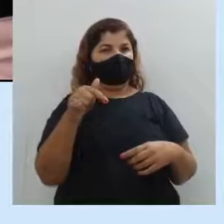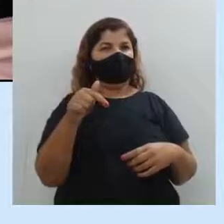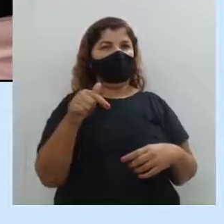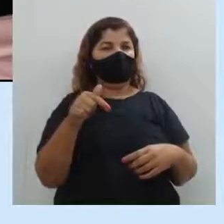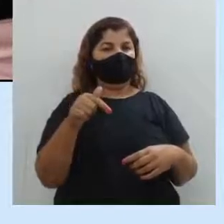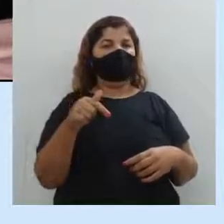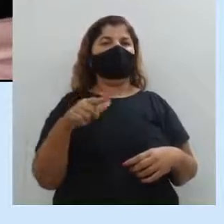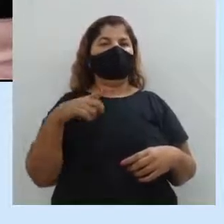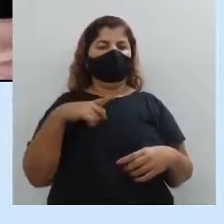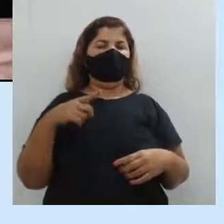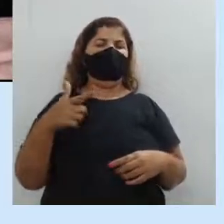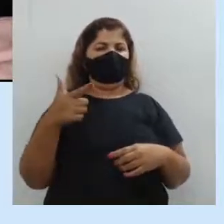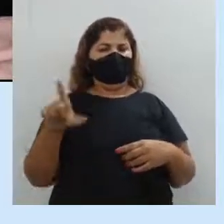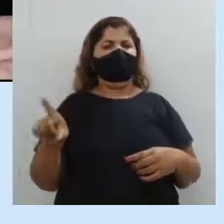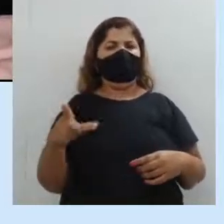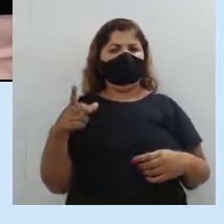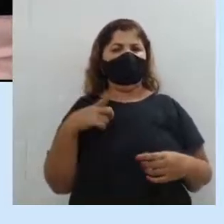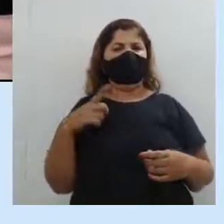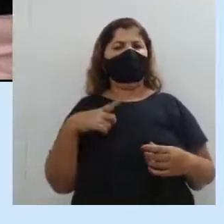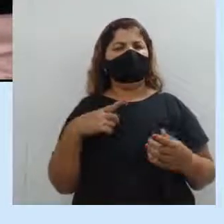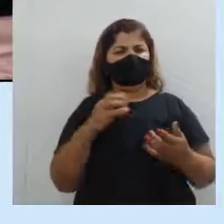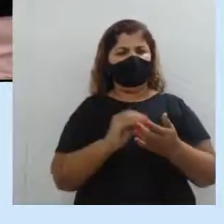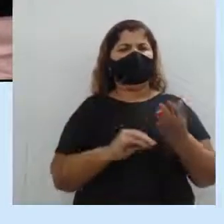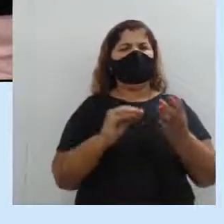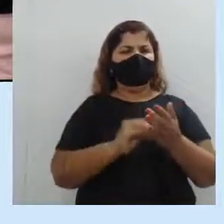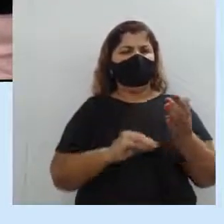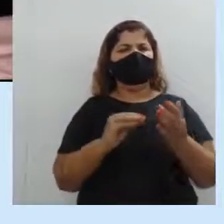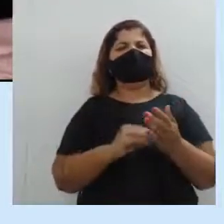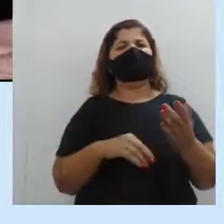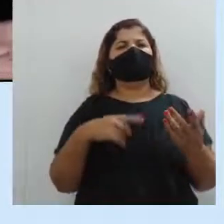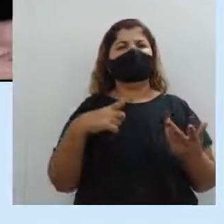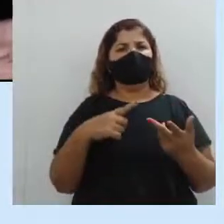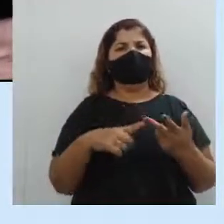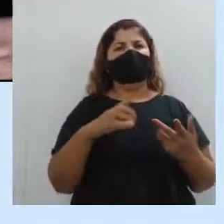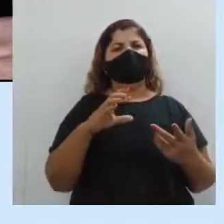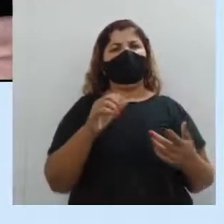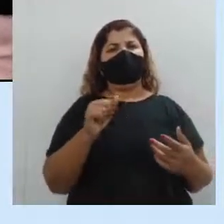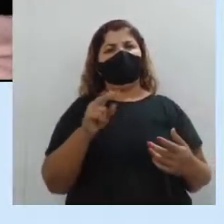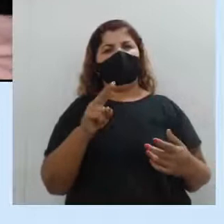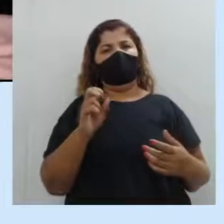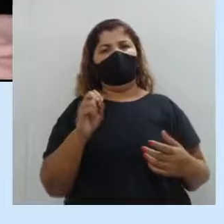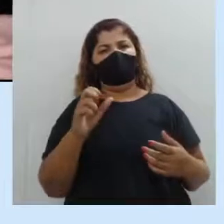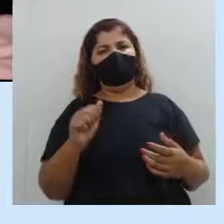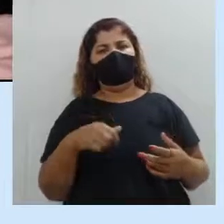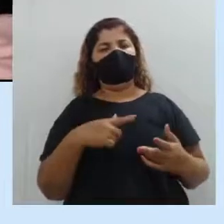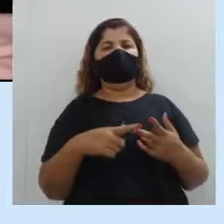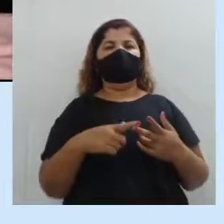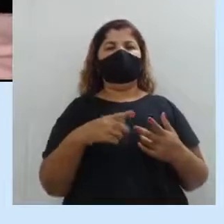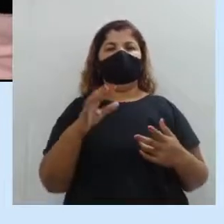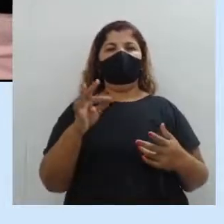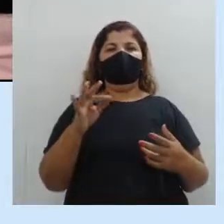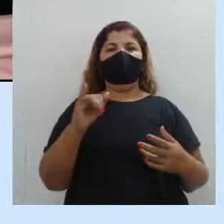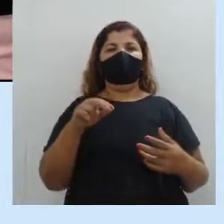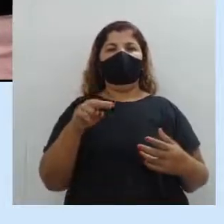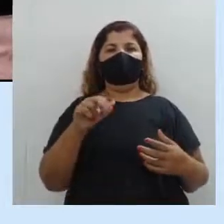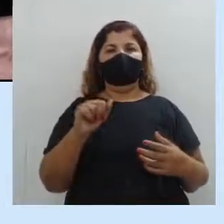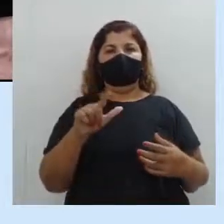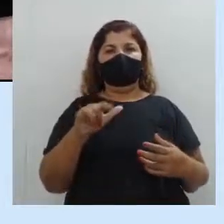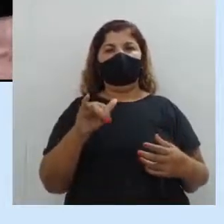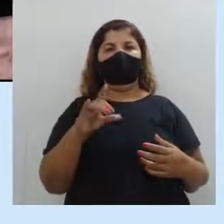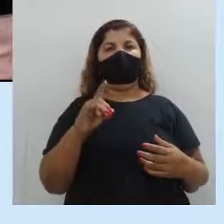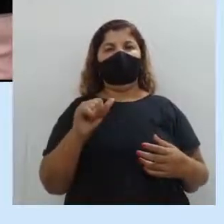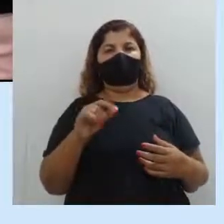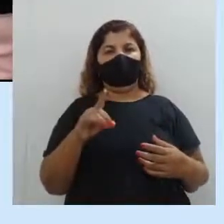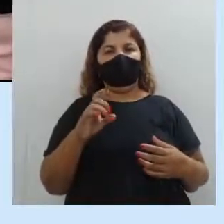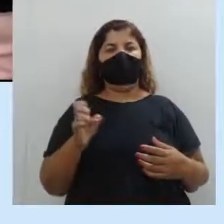isso, tem mais, tá? Tem de causa, tem de concessão, tem de finalidade, né? Tem advérbio de meio,